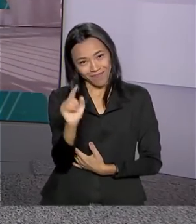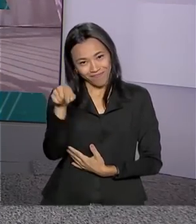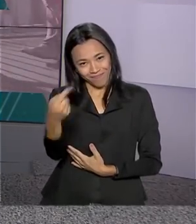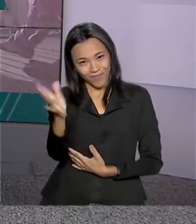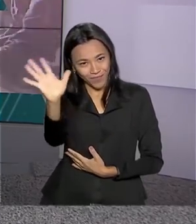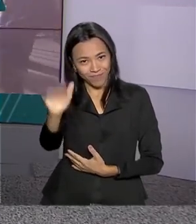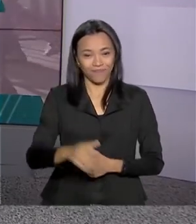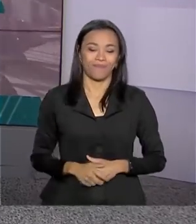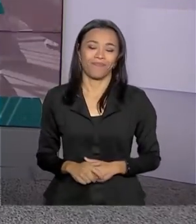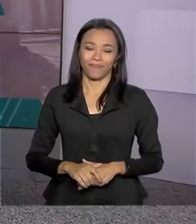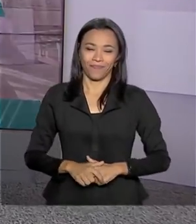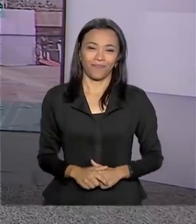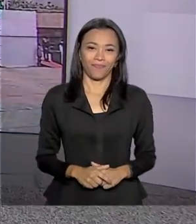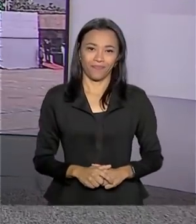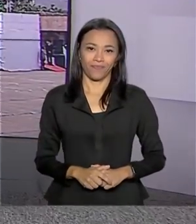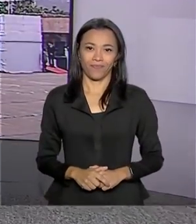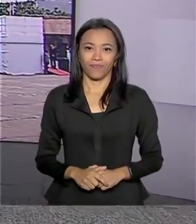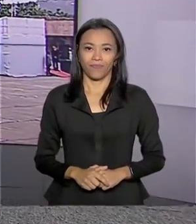tal